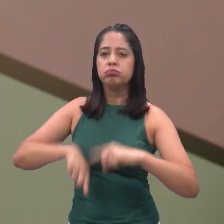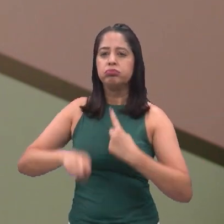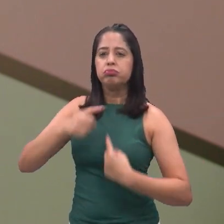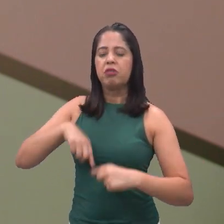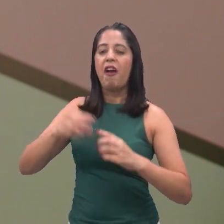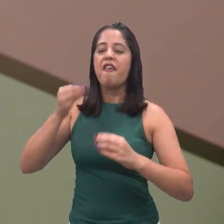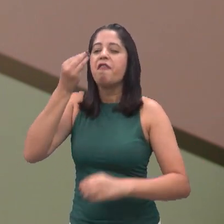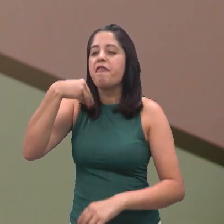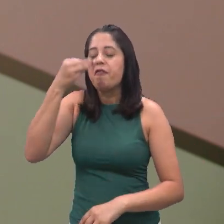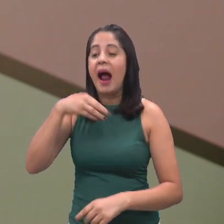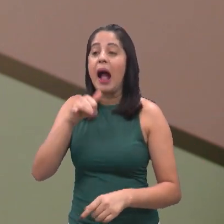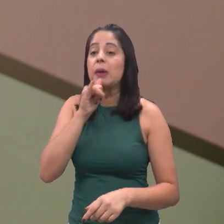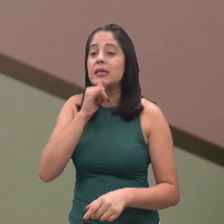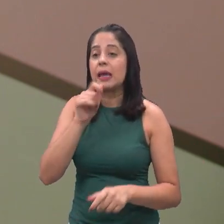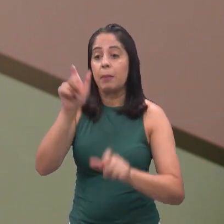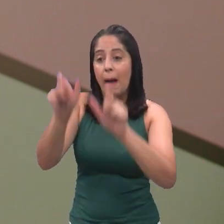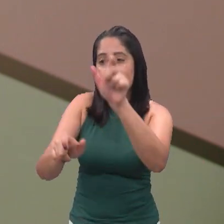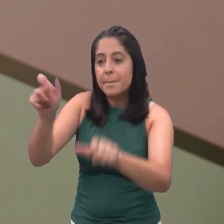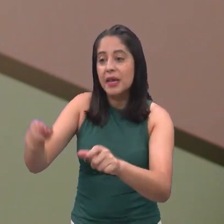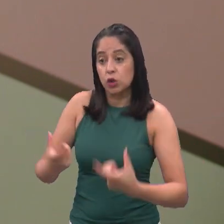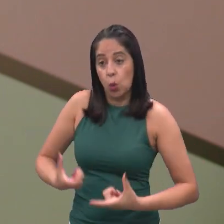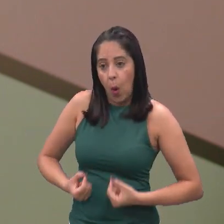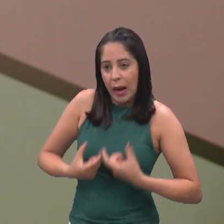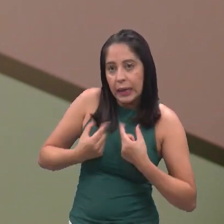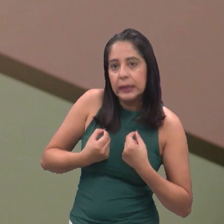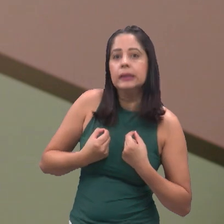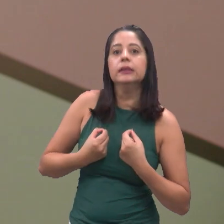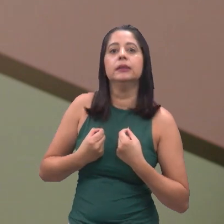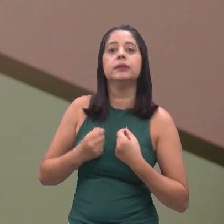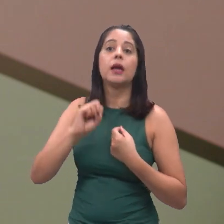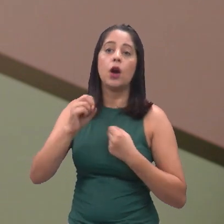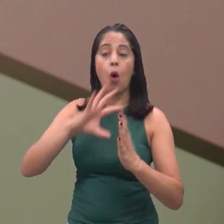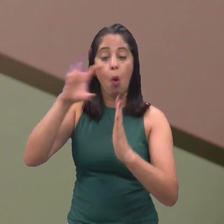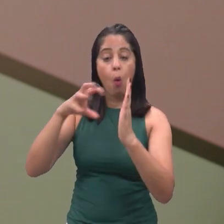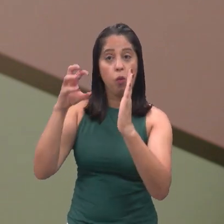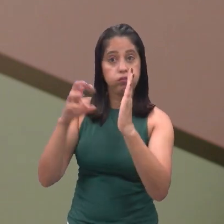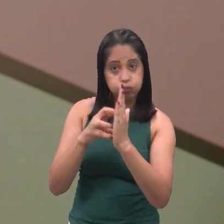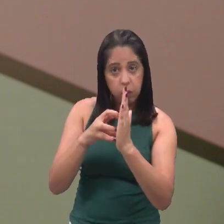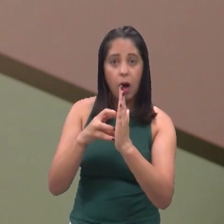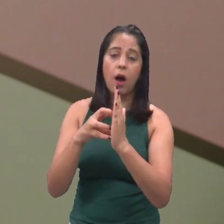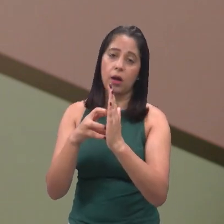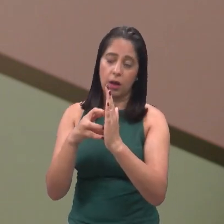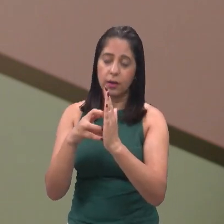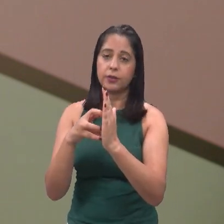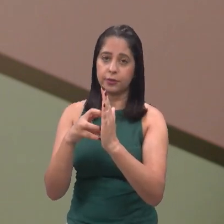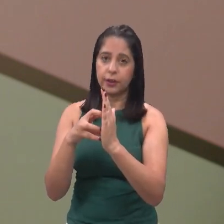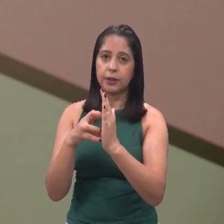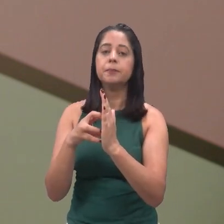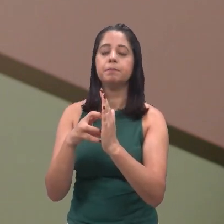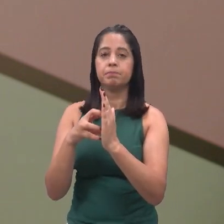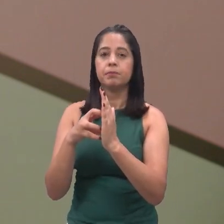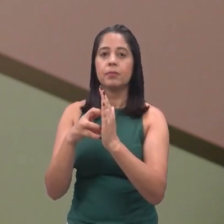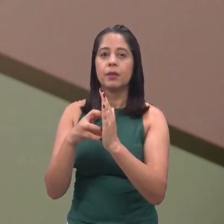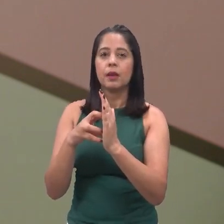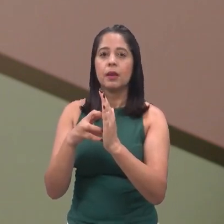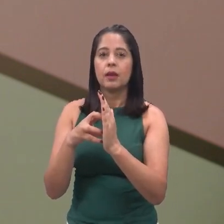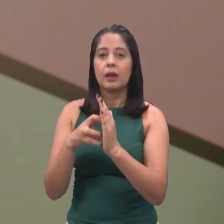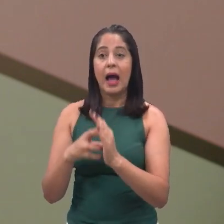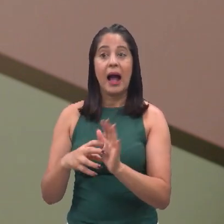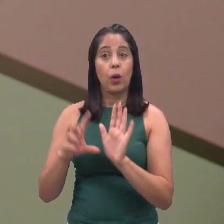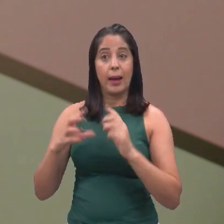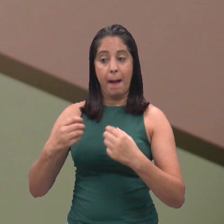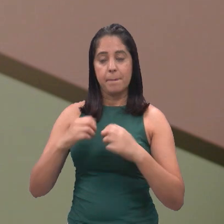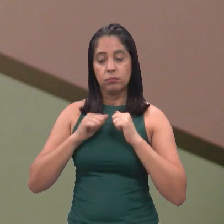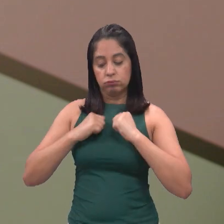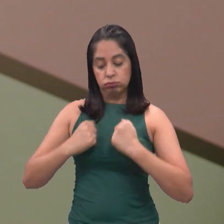com câncer, pacientes que têm HIV, AIDS, enfim, então são doenças mais debilitantes. Pneumonia bacteriana e